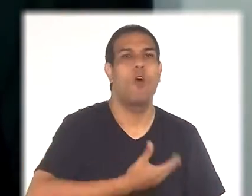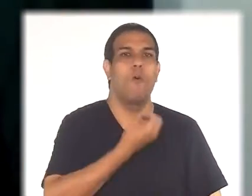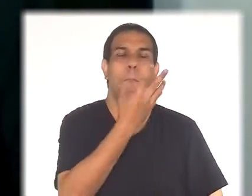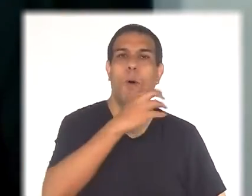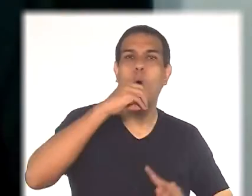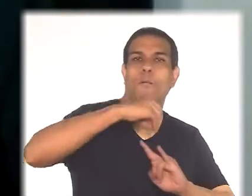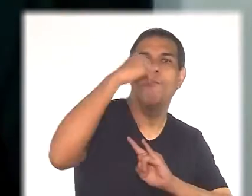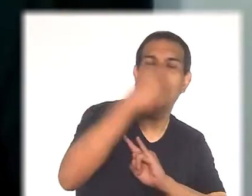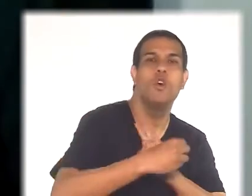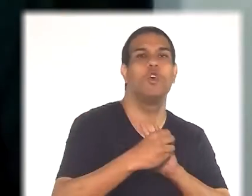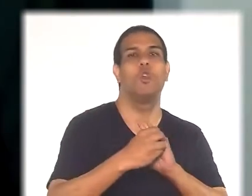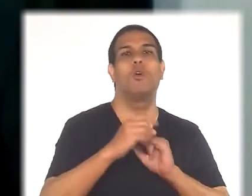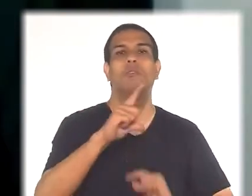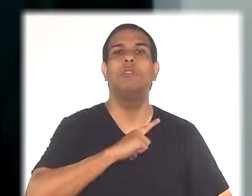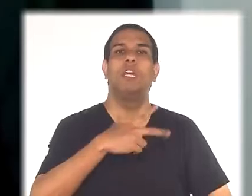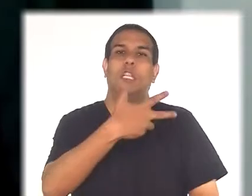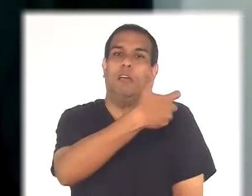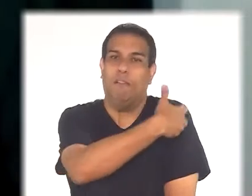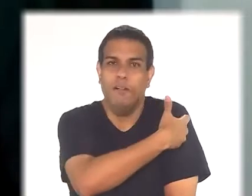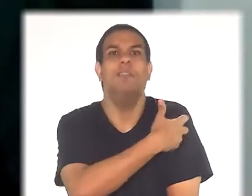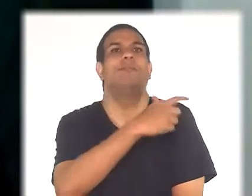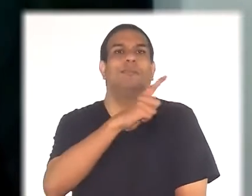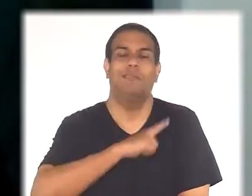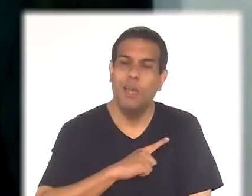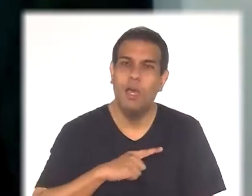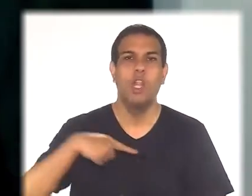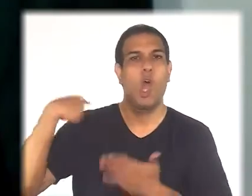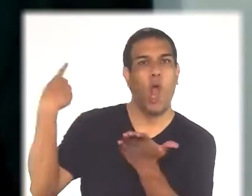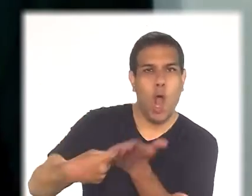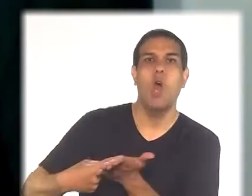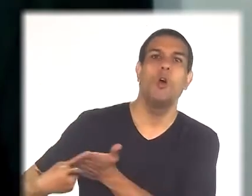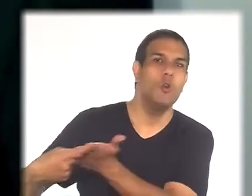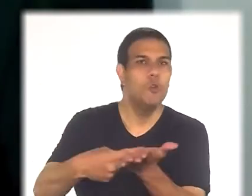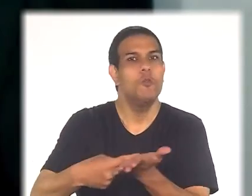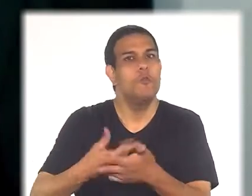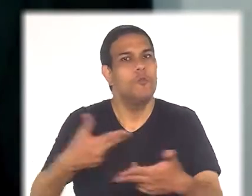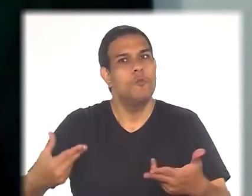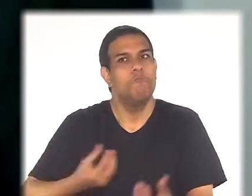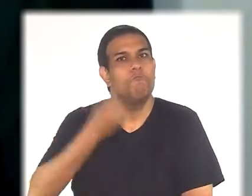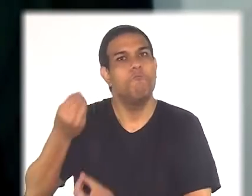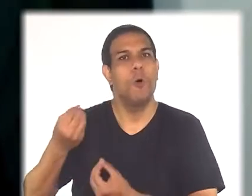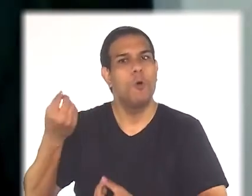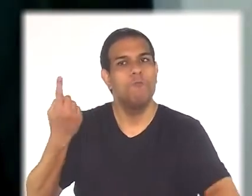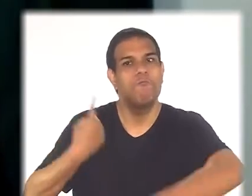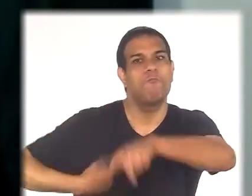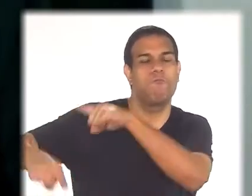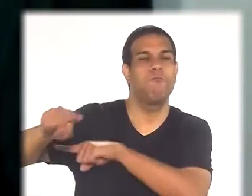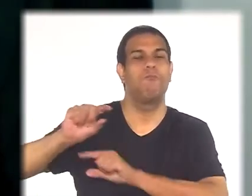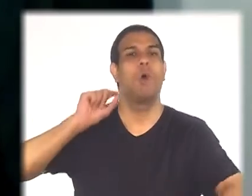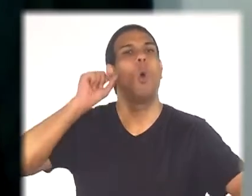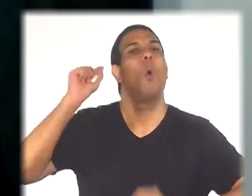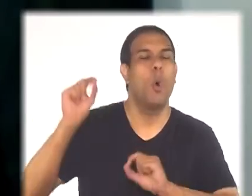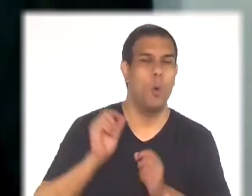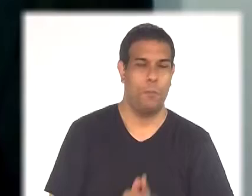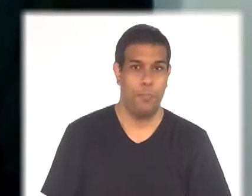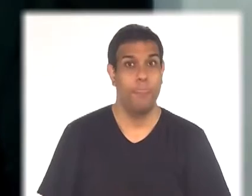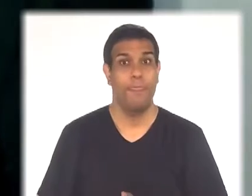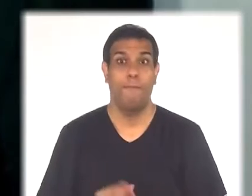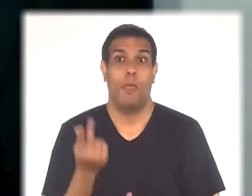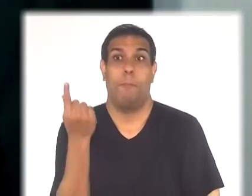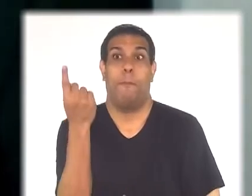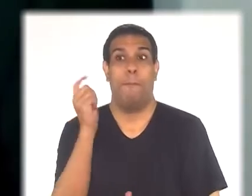tem resultados preliminares muito, muito bons e nós temos uma negociação extremamente vantajosa, tanto